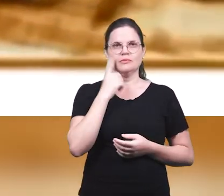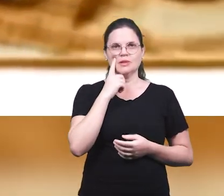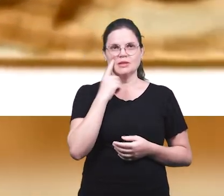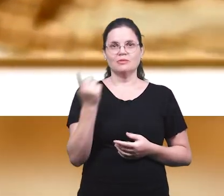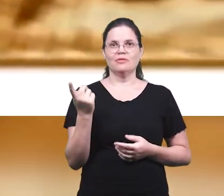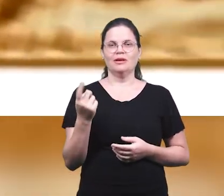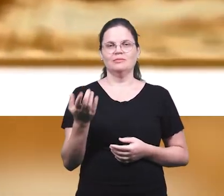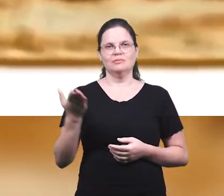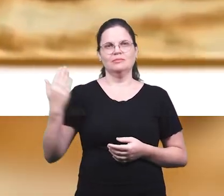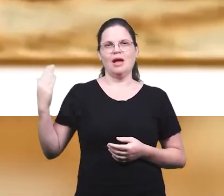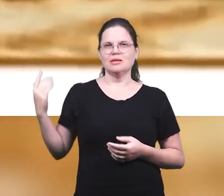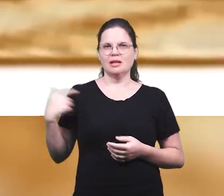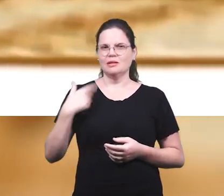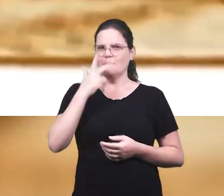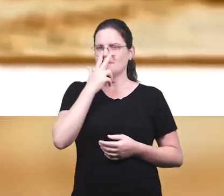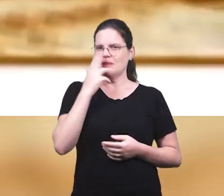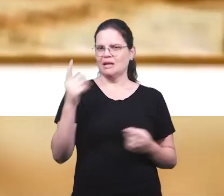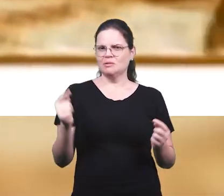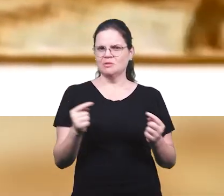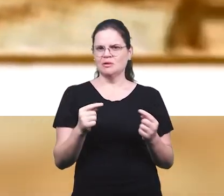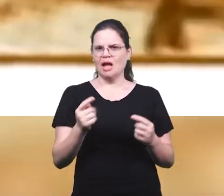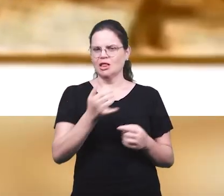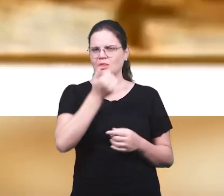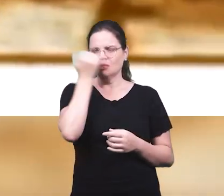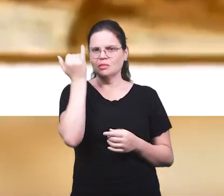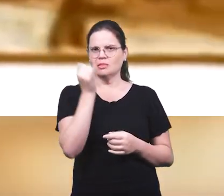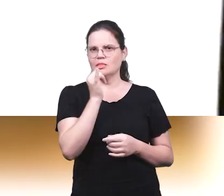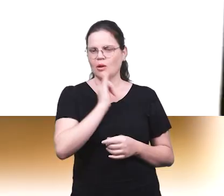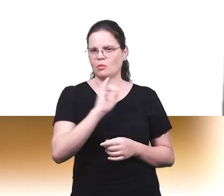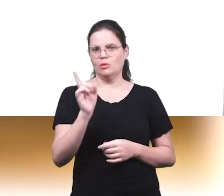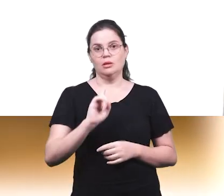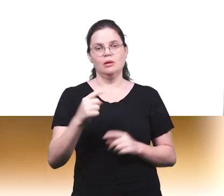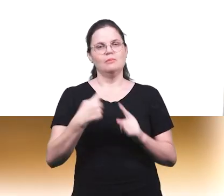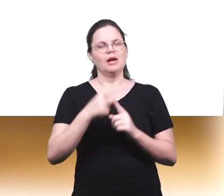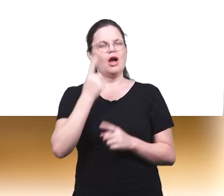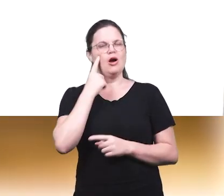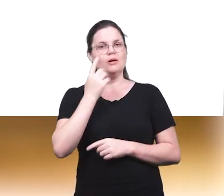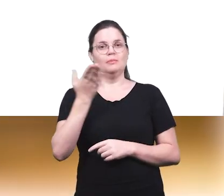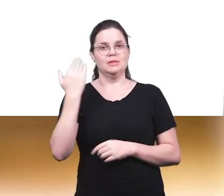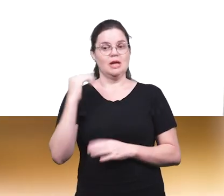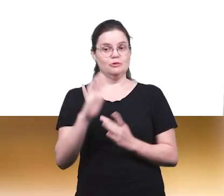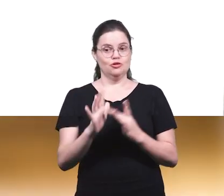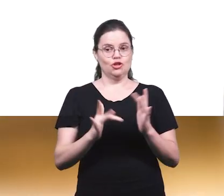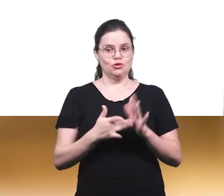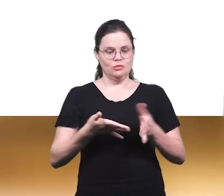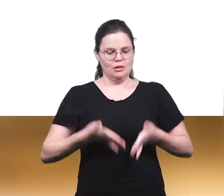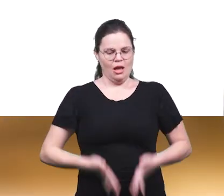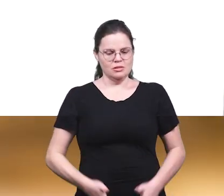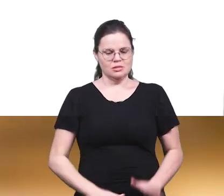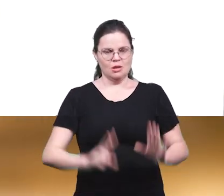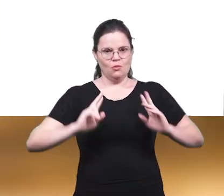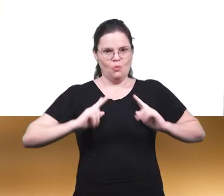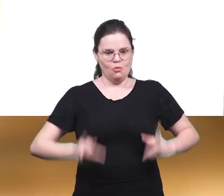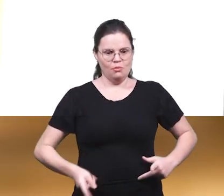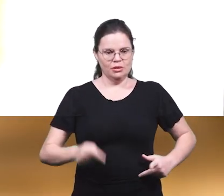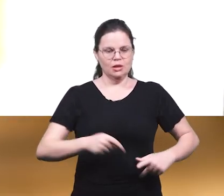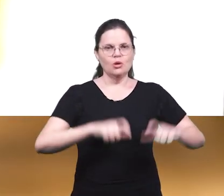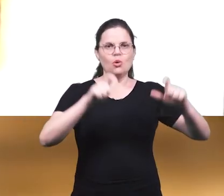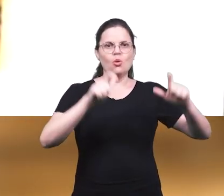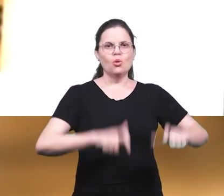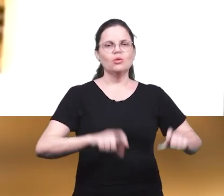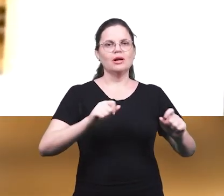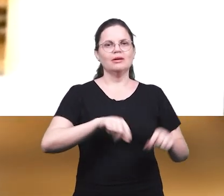estrebaria, né? Quando ele se fez homem, né? Quando ele nasceu como homem, ele escolheu uma estrebaria para nascer.